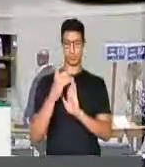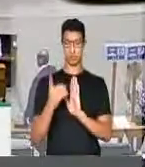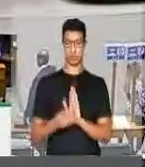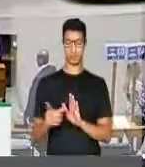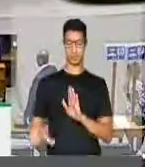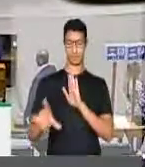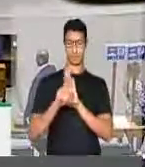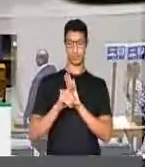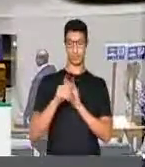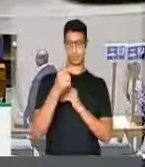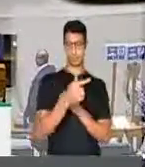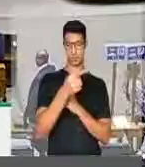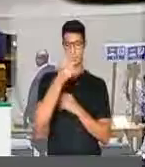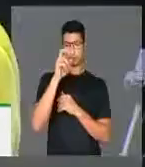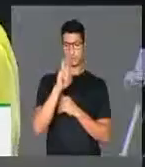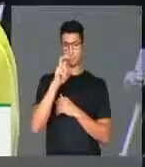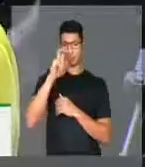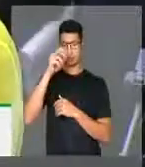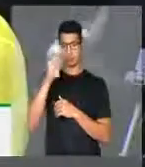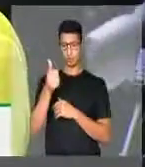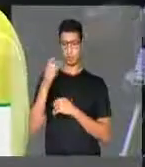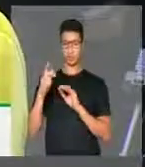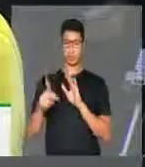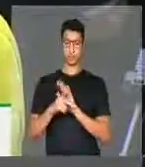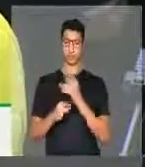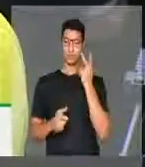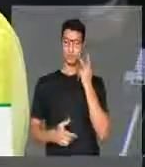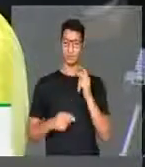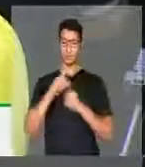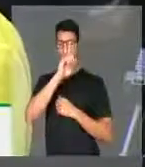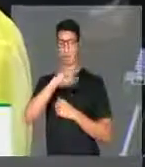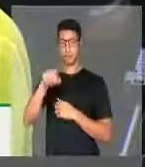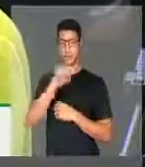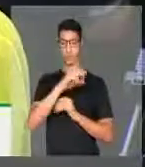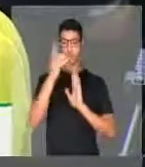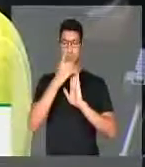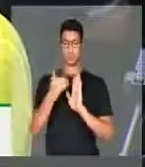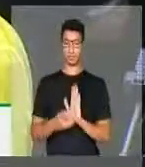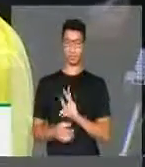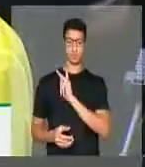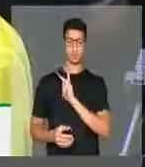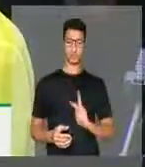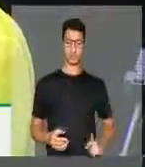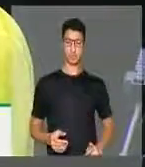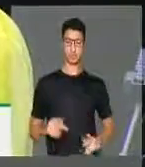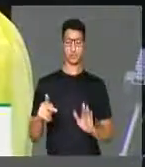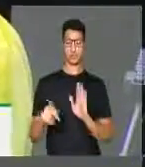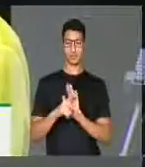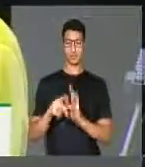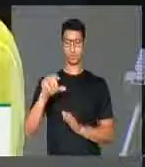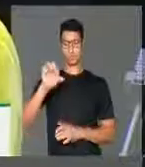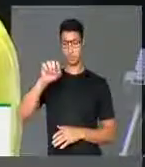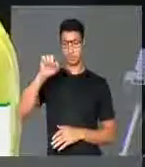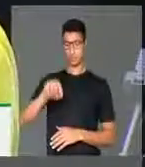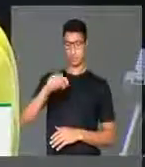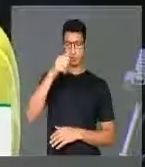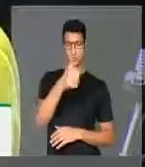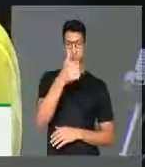de decreto legislativo 751 para anular o decreto presidencial